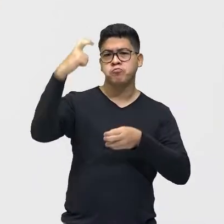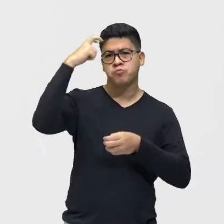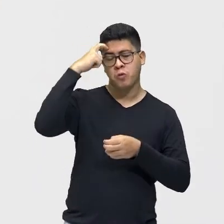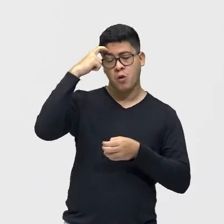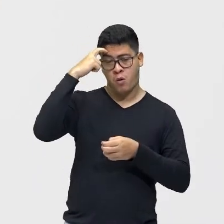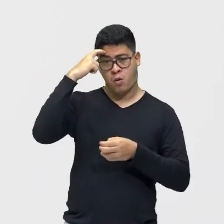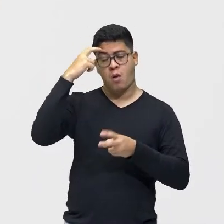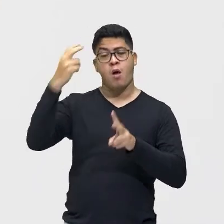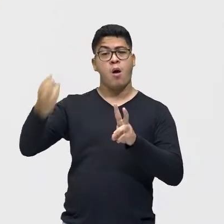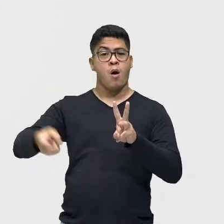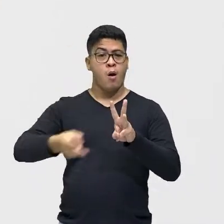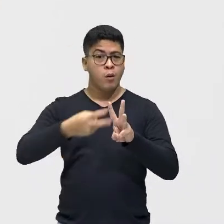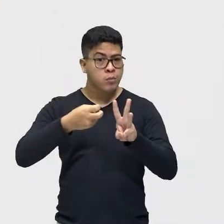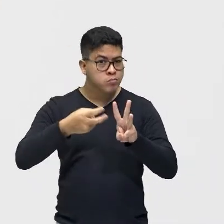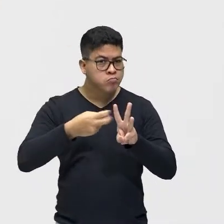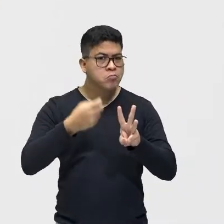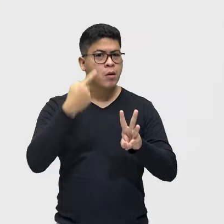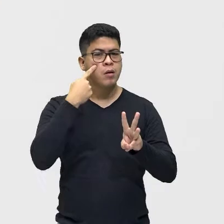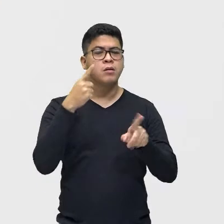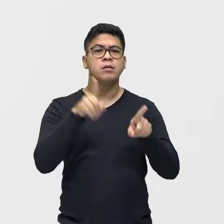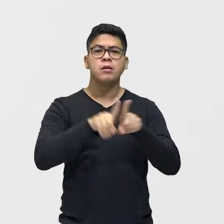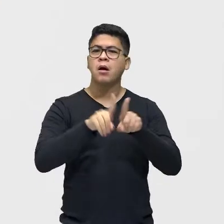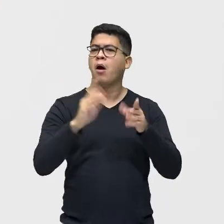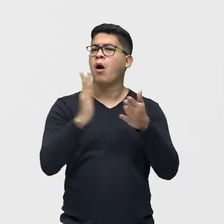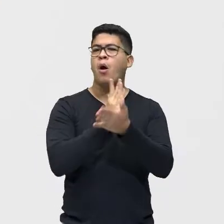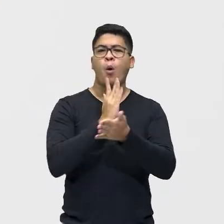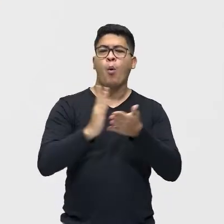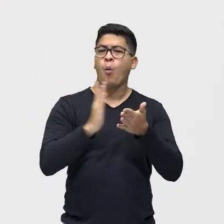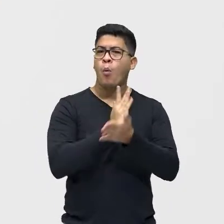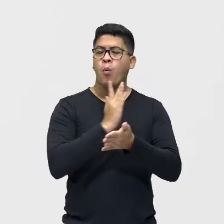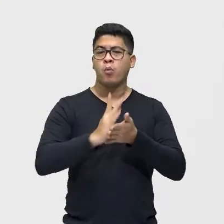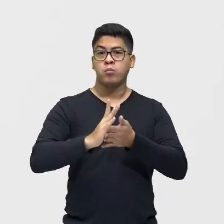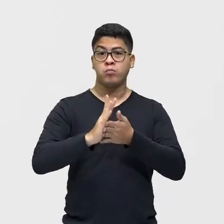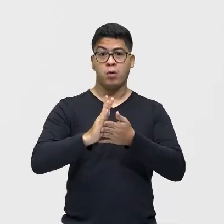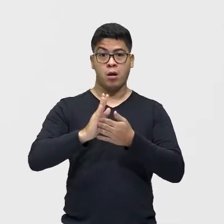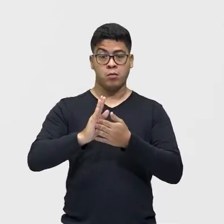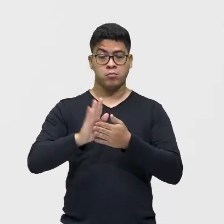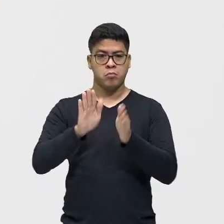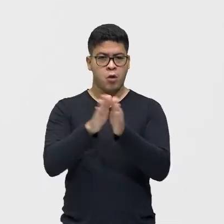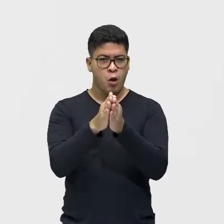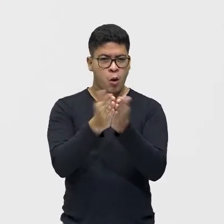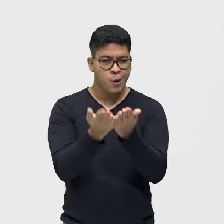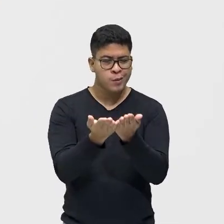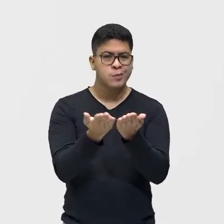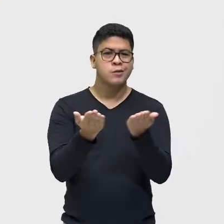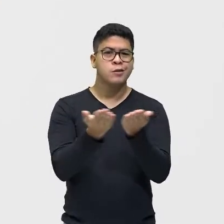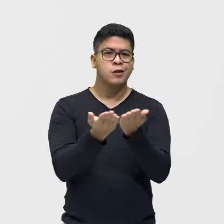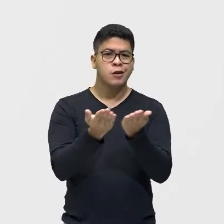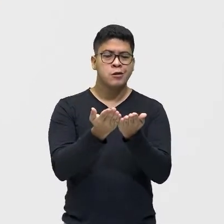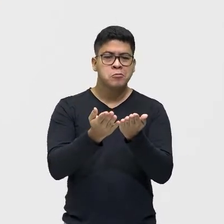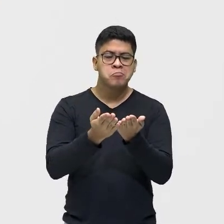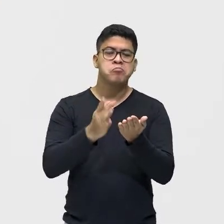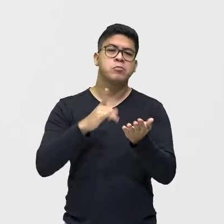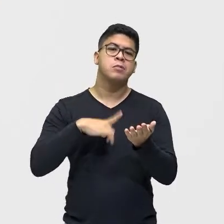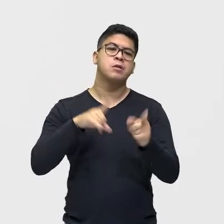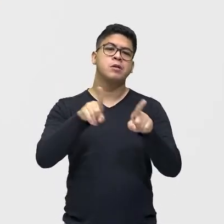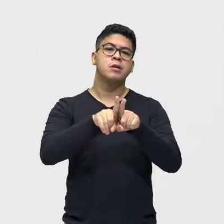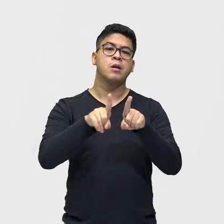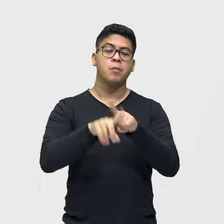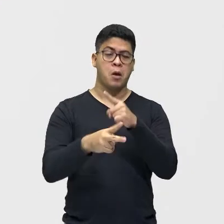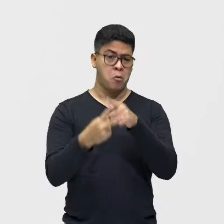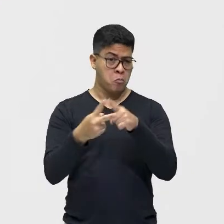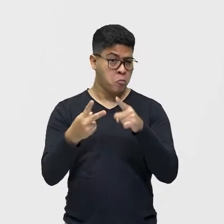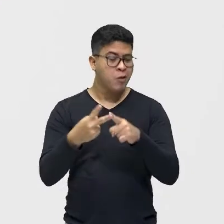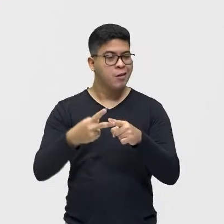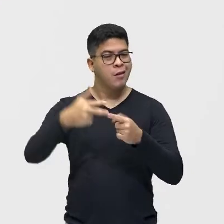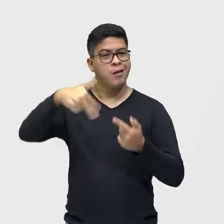acontecimentos políticos e cumprimentam a população enquanto dançam. É bem interessante. Então, vocês viram essas duas últimas